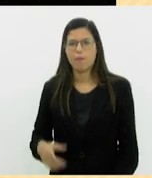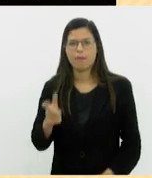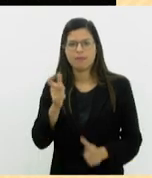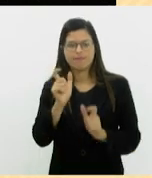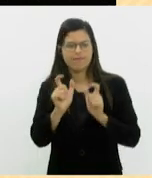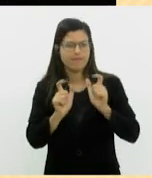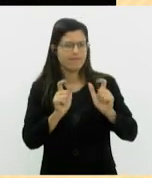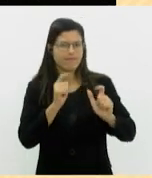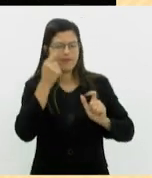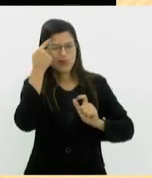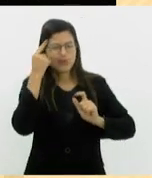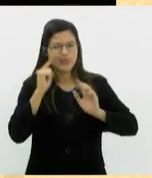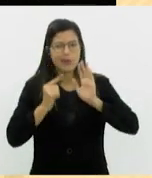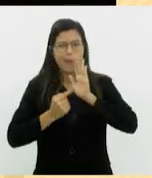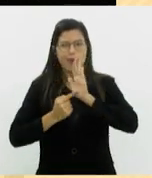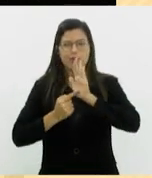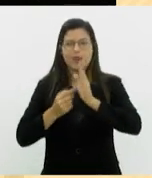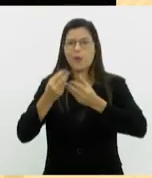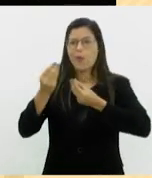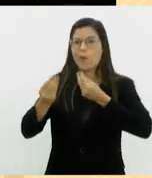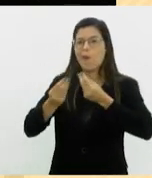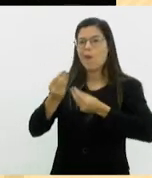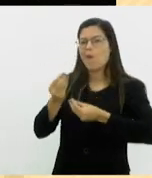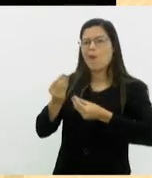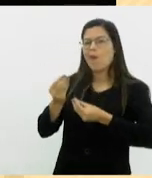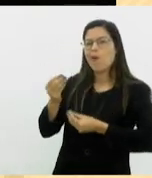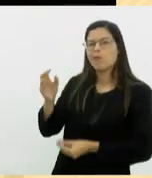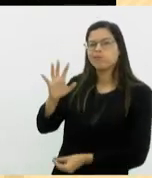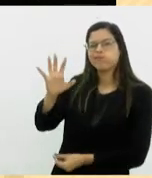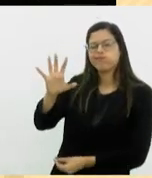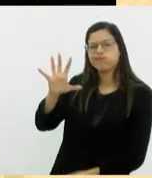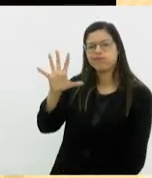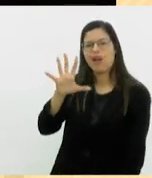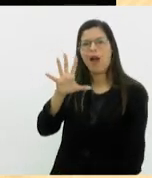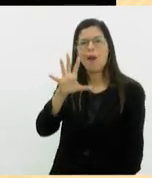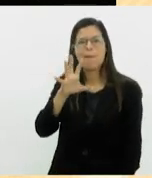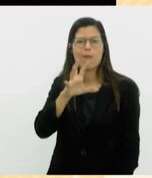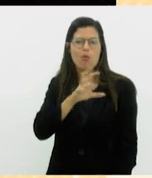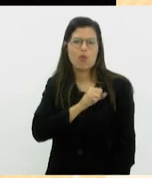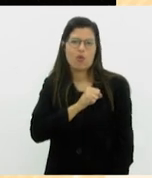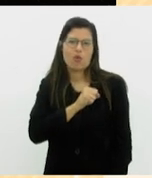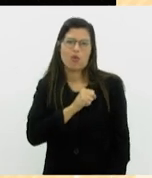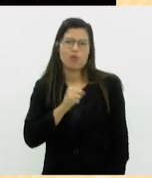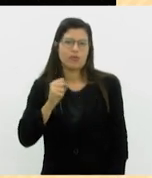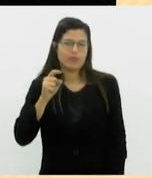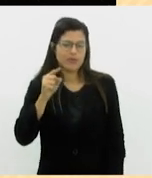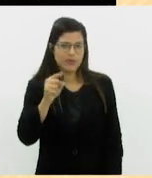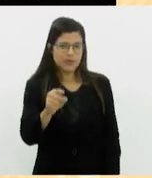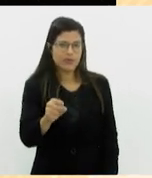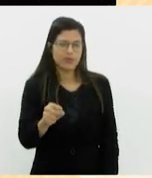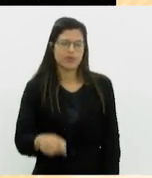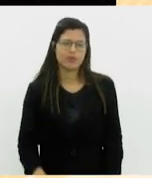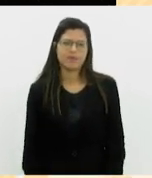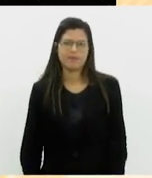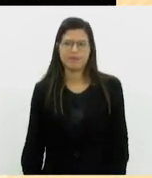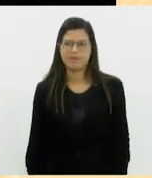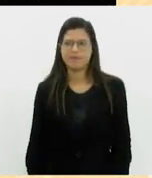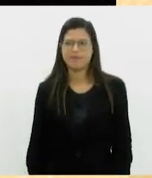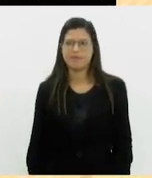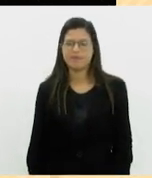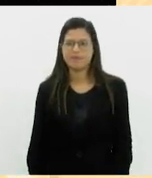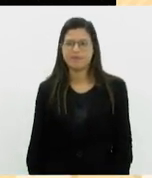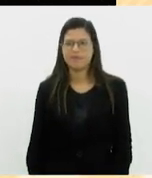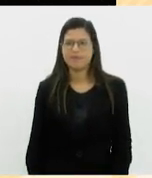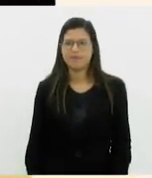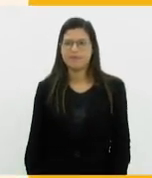dizer como é grande o meu amor por você.